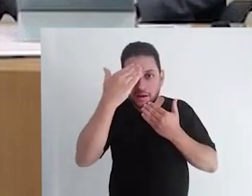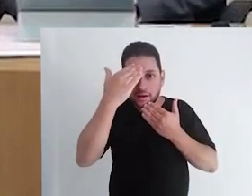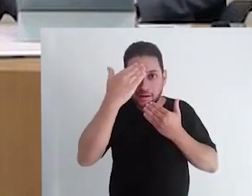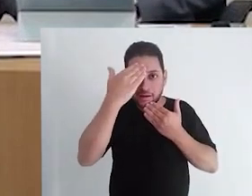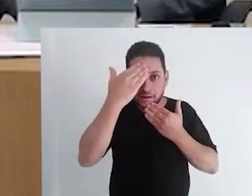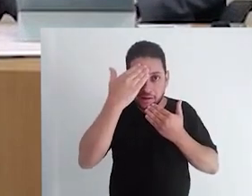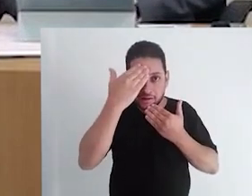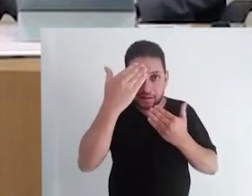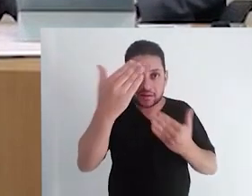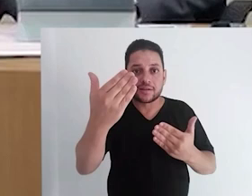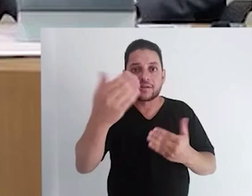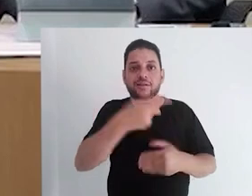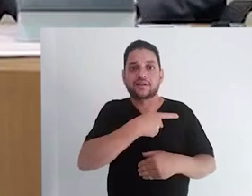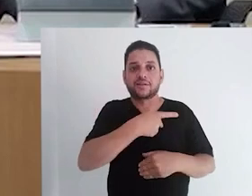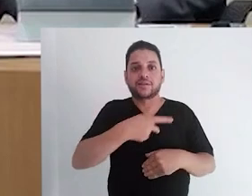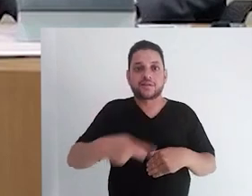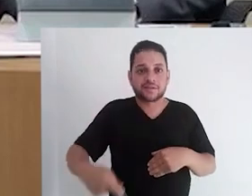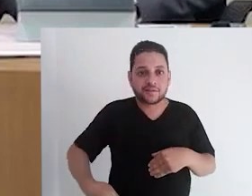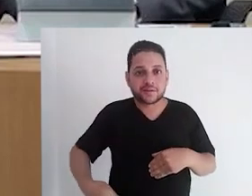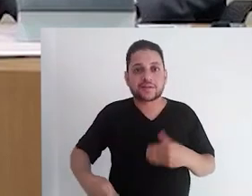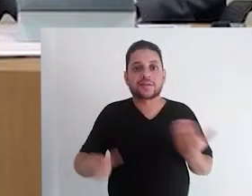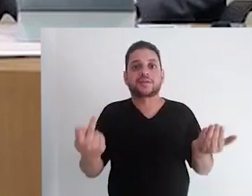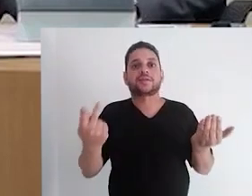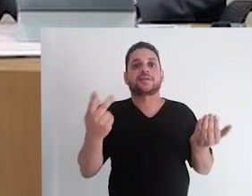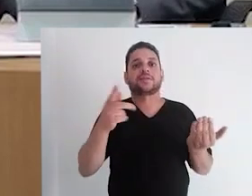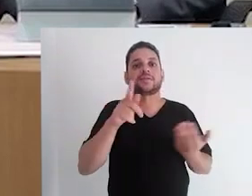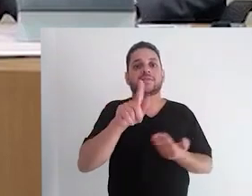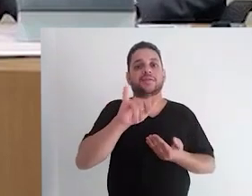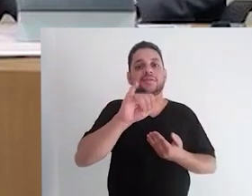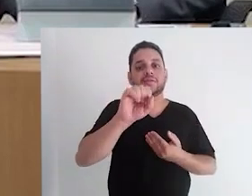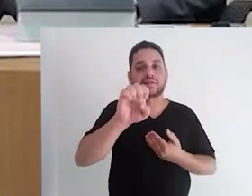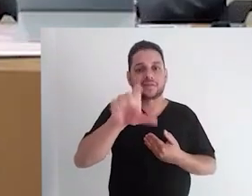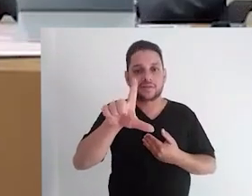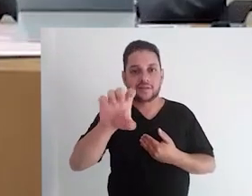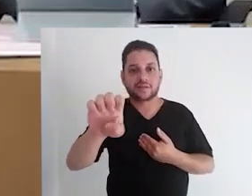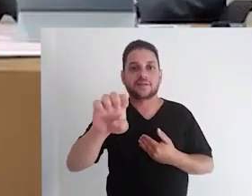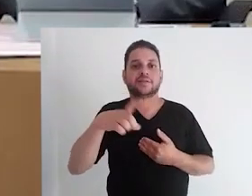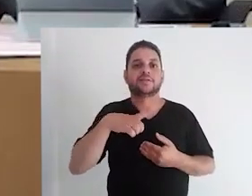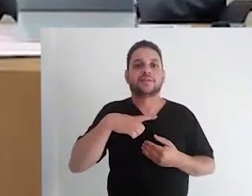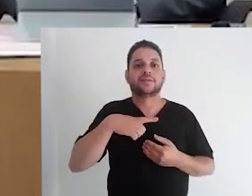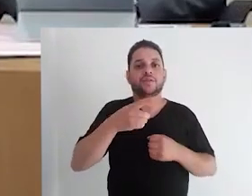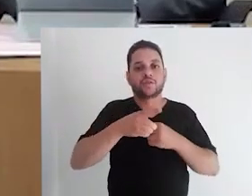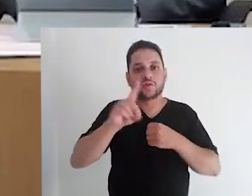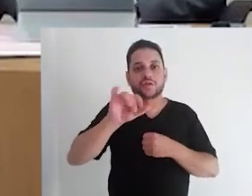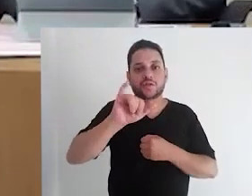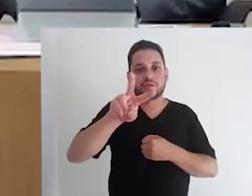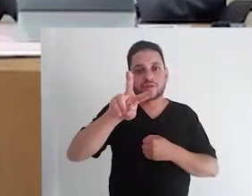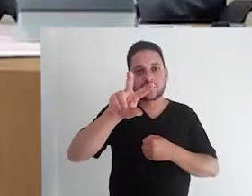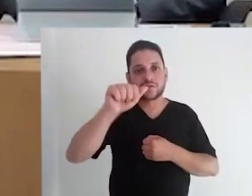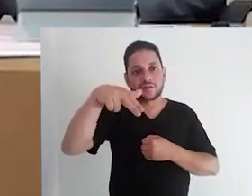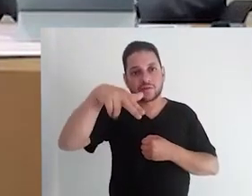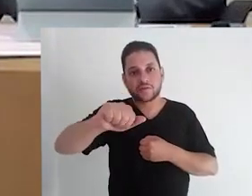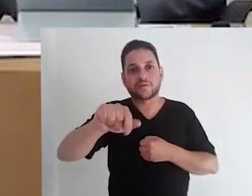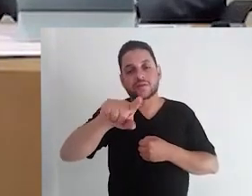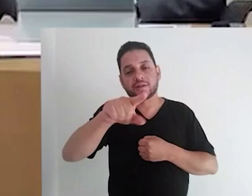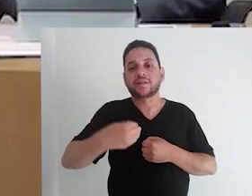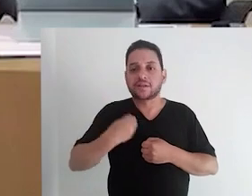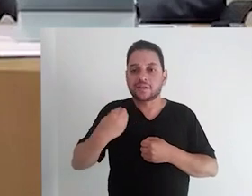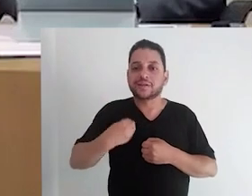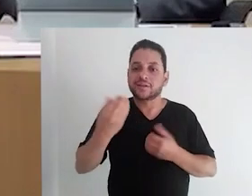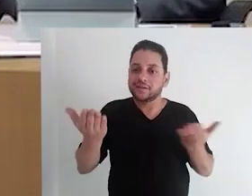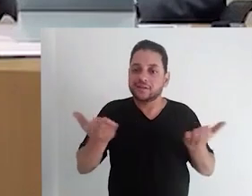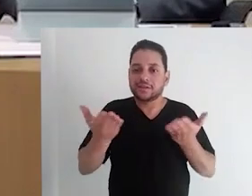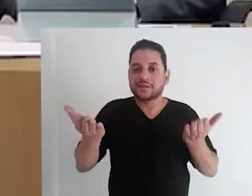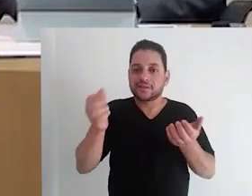a presidente do GEP de São Paulo, a doutora Gisele Bueno, a doutora Ivana Pacheco, que está aqui conosco, que